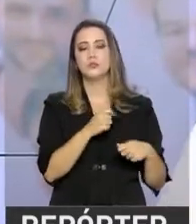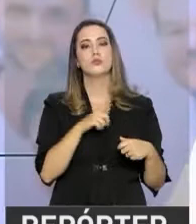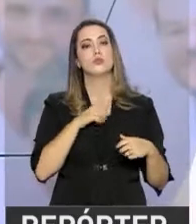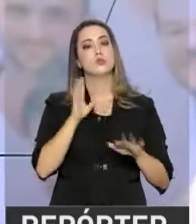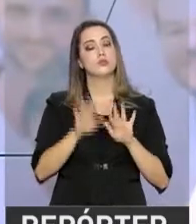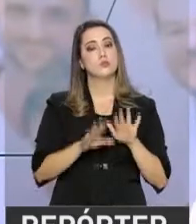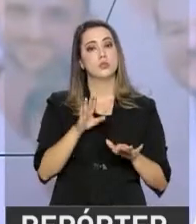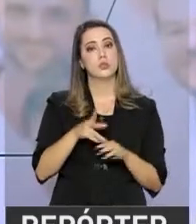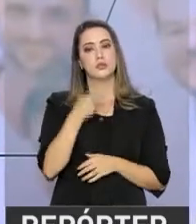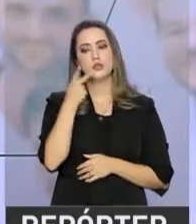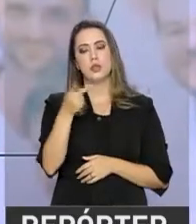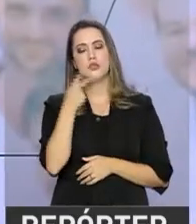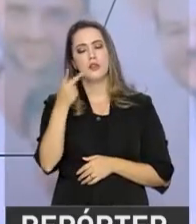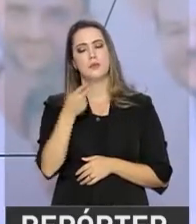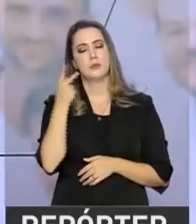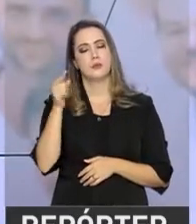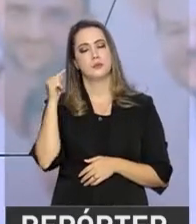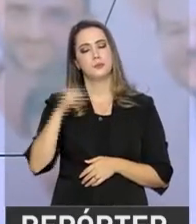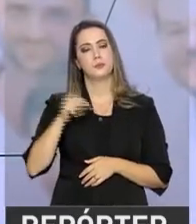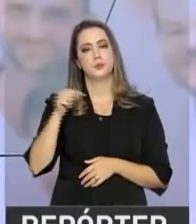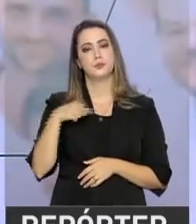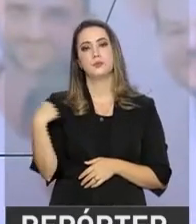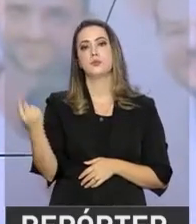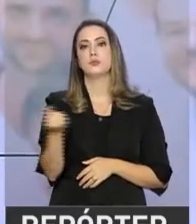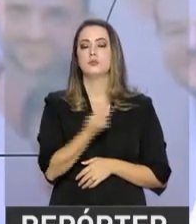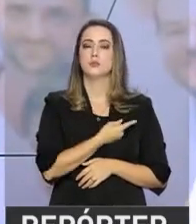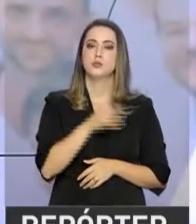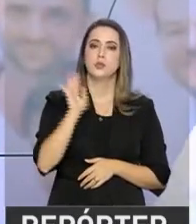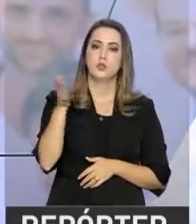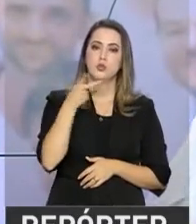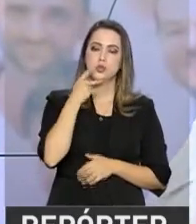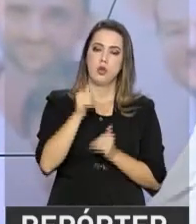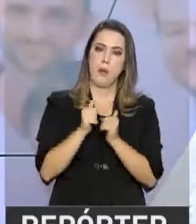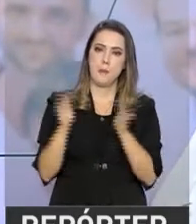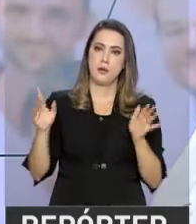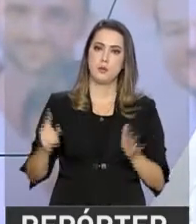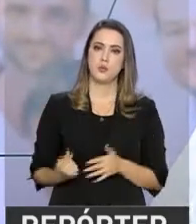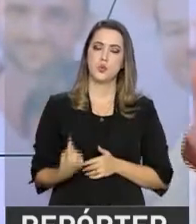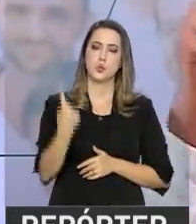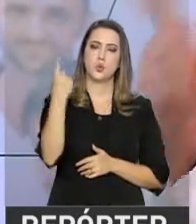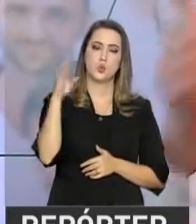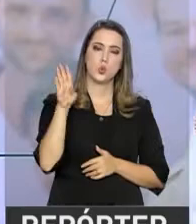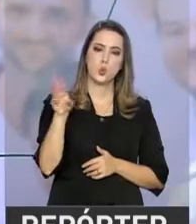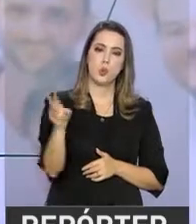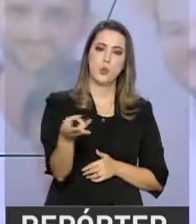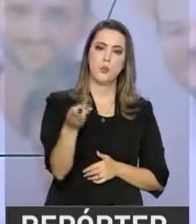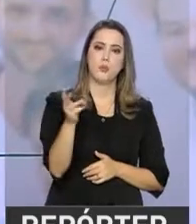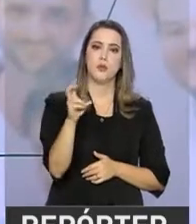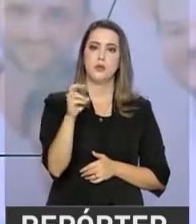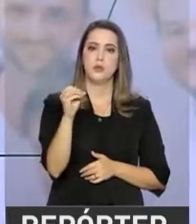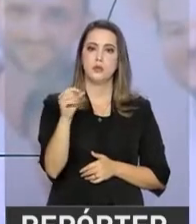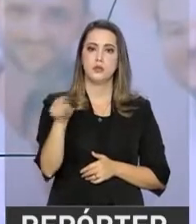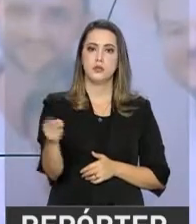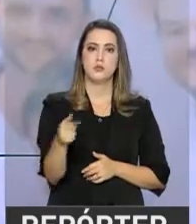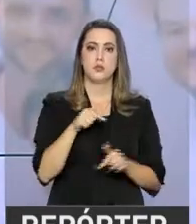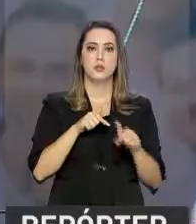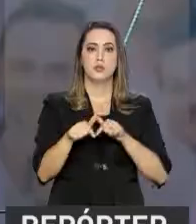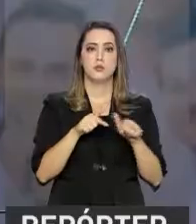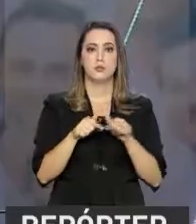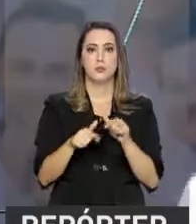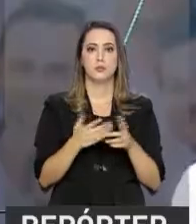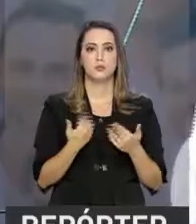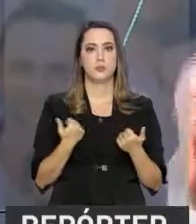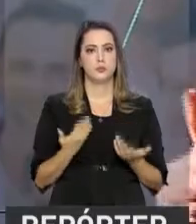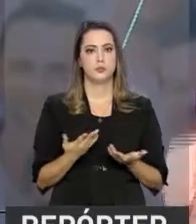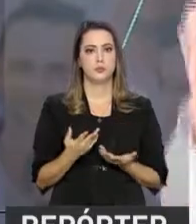tantas vezes foi mencionada aqui, nós abrimos cerca de 1 milhão e 500 mil postos de trabalho.